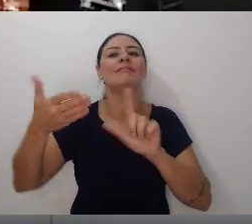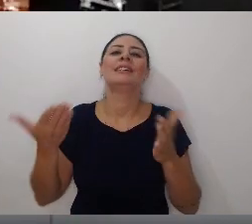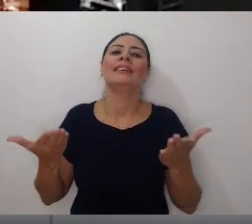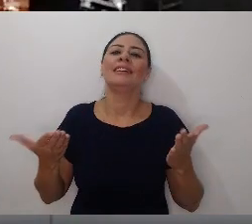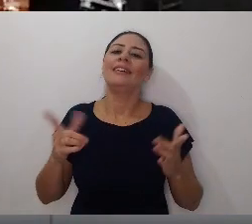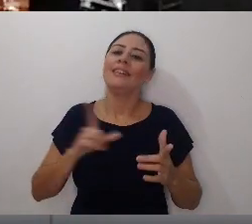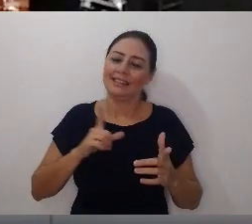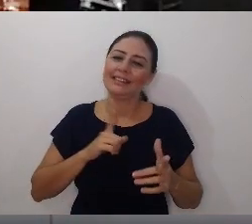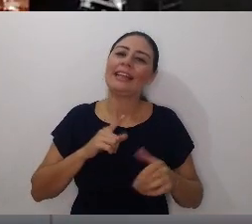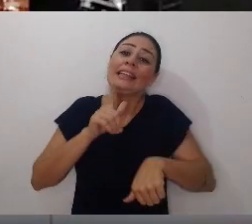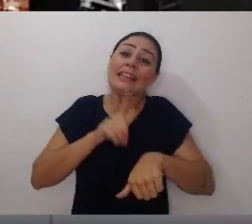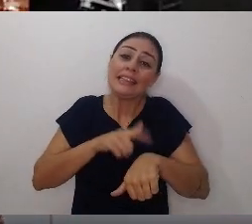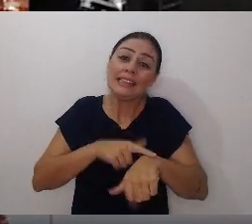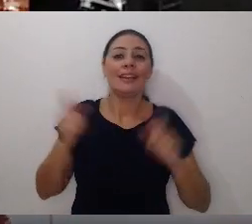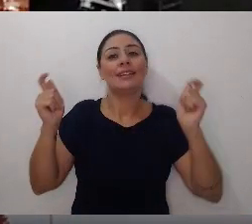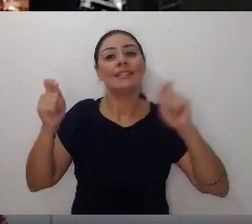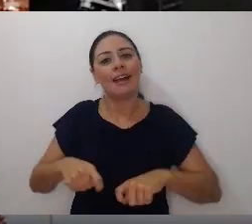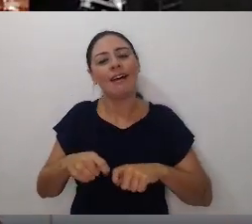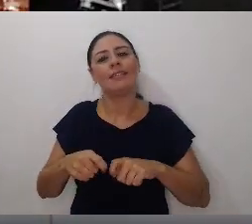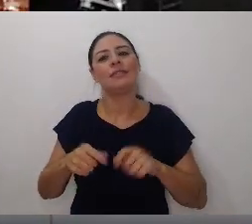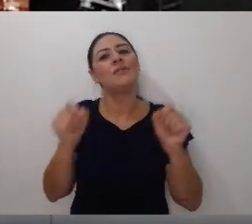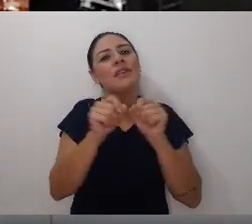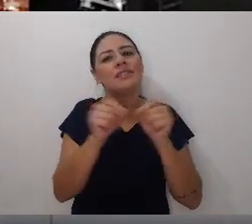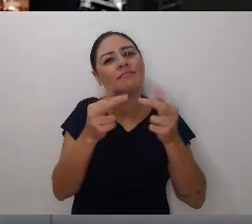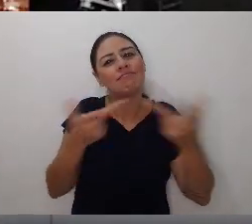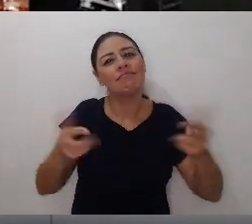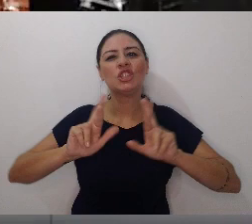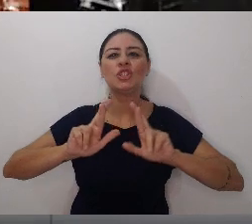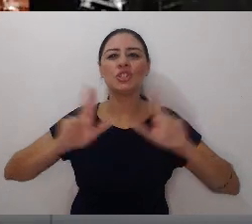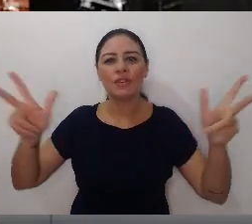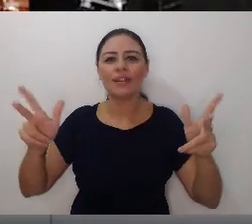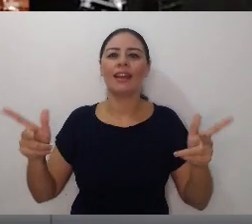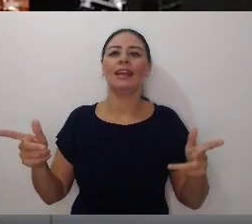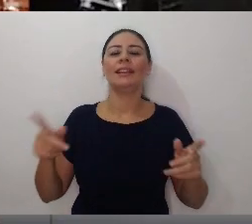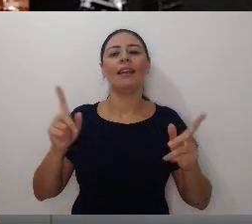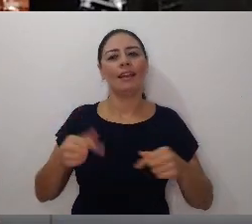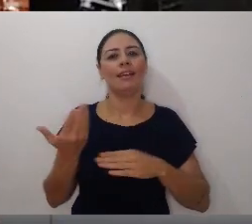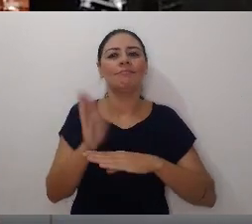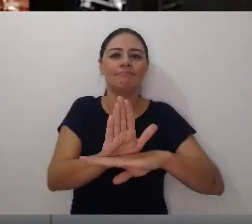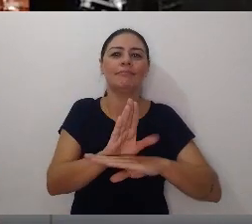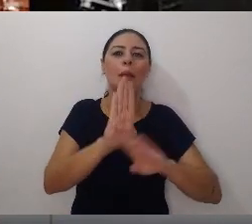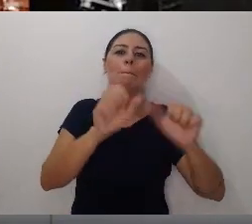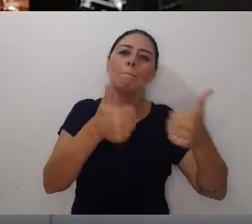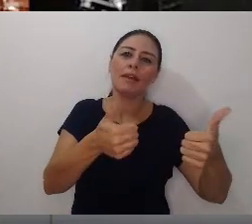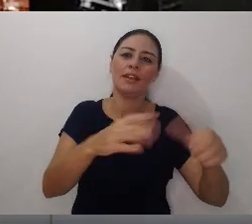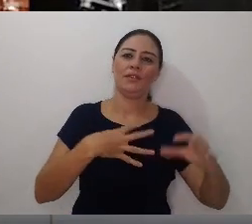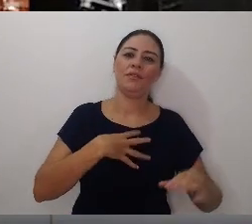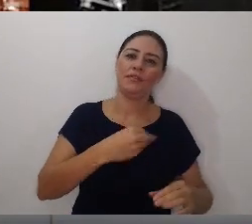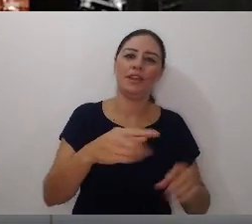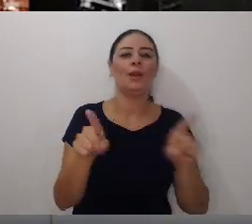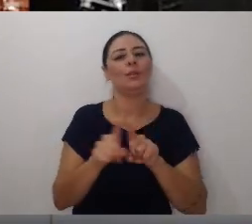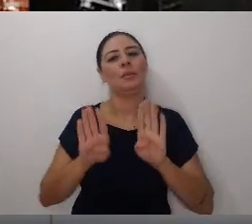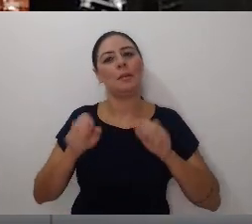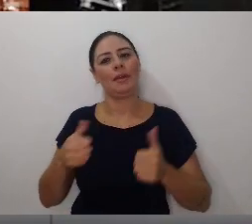assistir aquelas aulas gravadas na televisão. Então, tem um tempinho ali que dá para tentar fazer uma coisinha diferente que